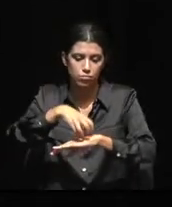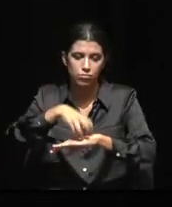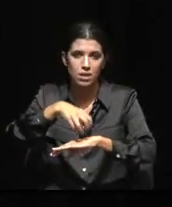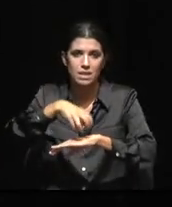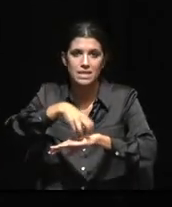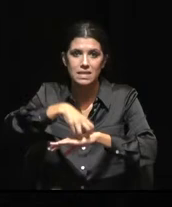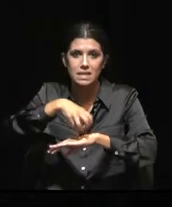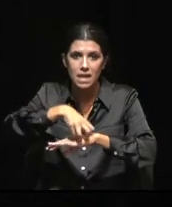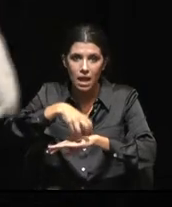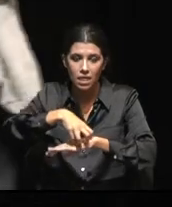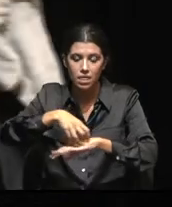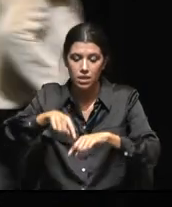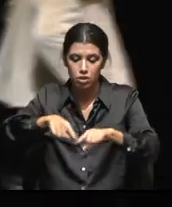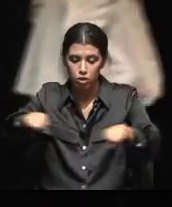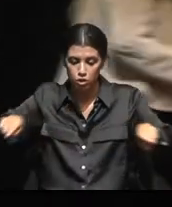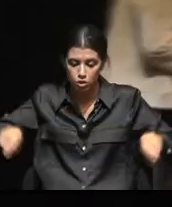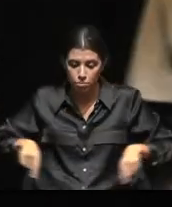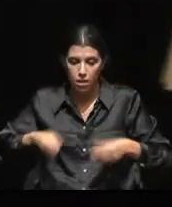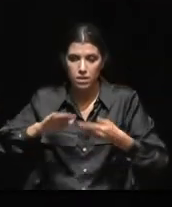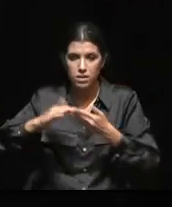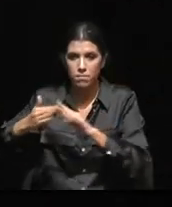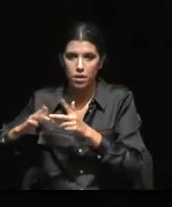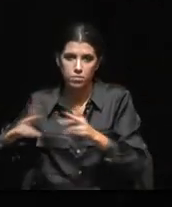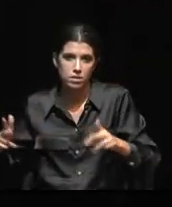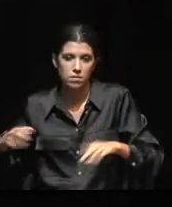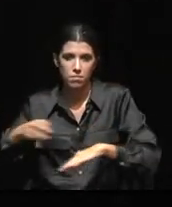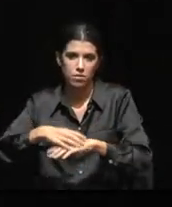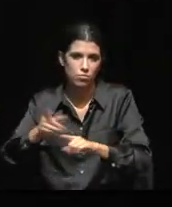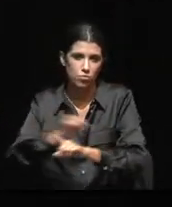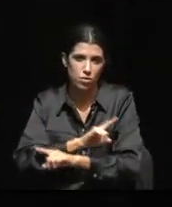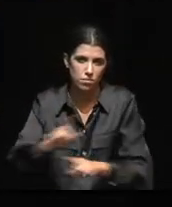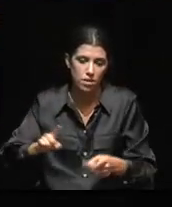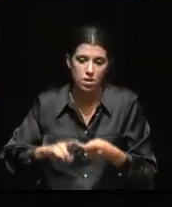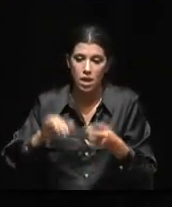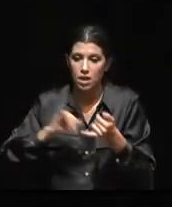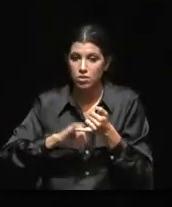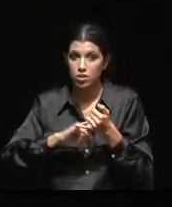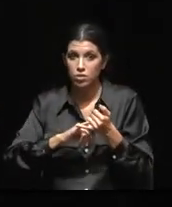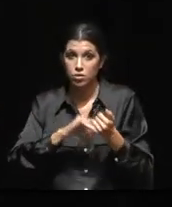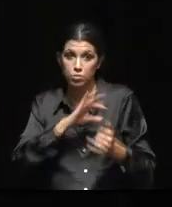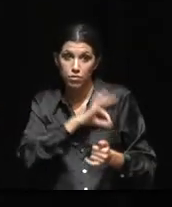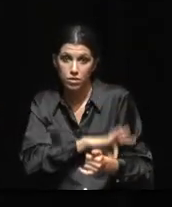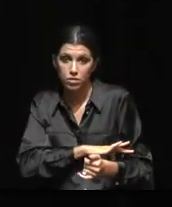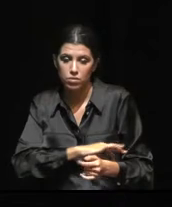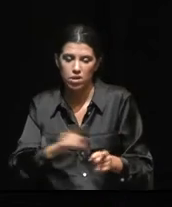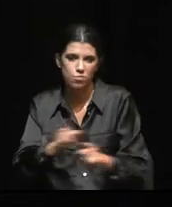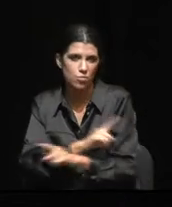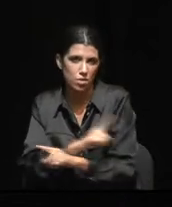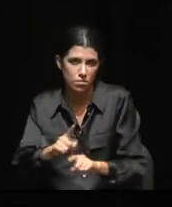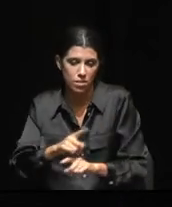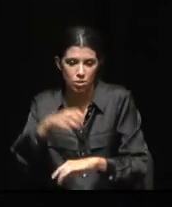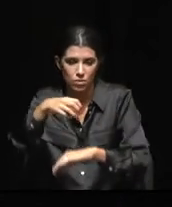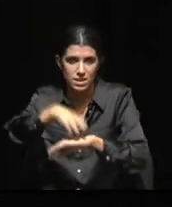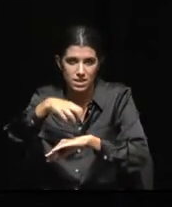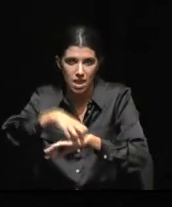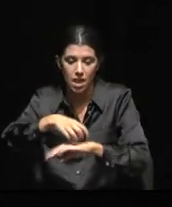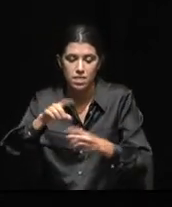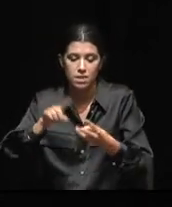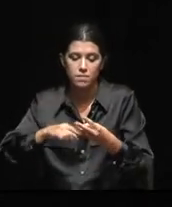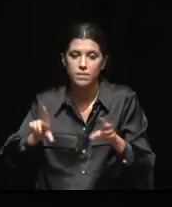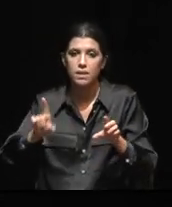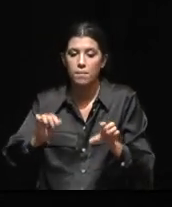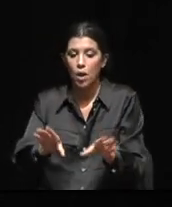sedes e espaços em bairros municipais as associações profissionais e eh organismos